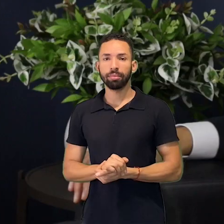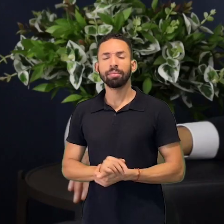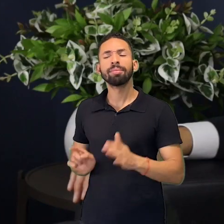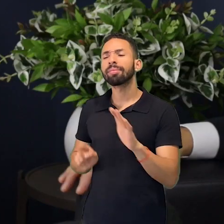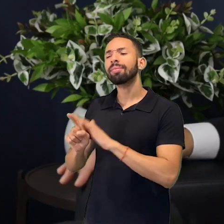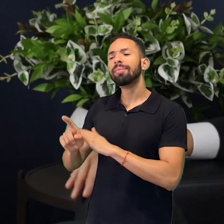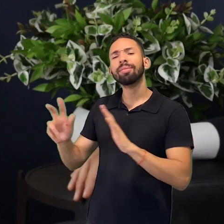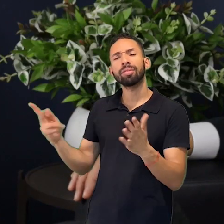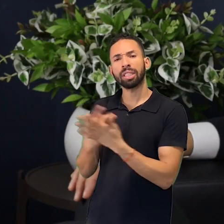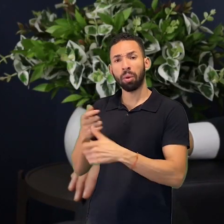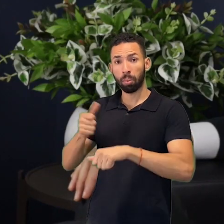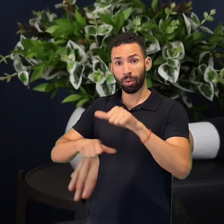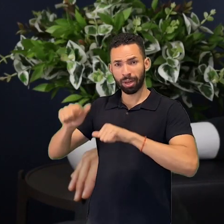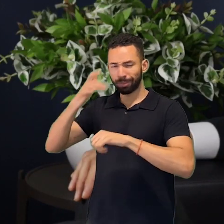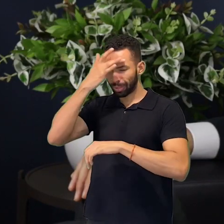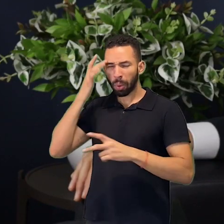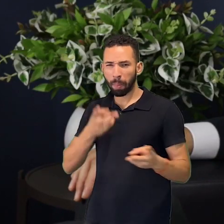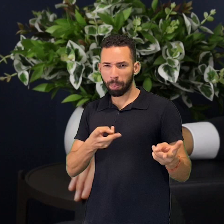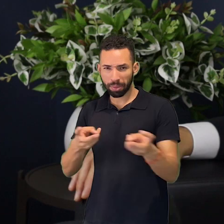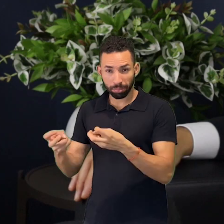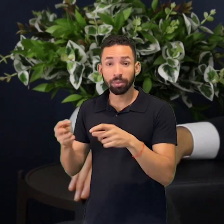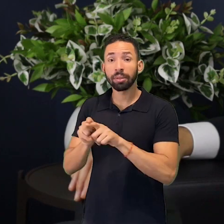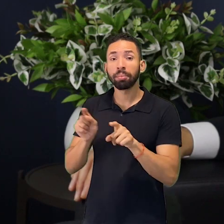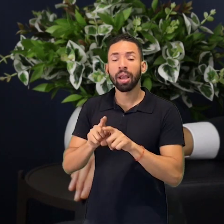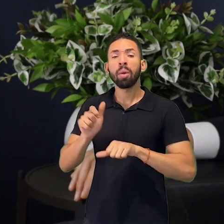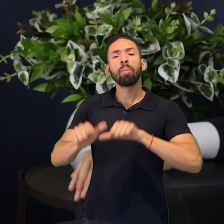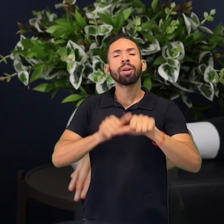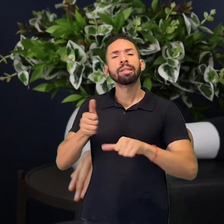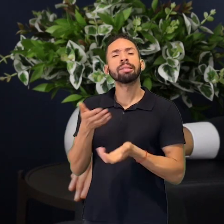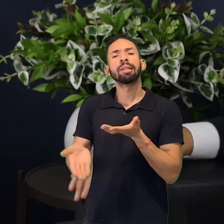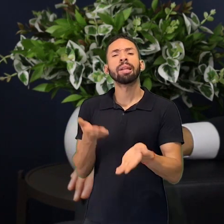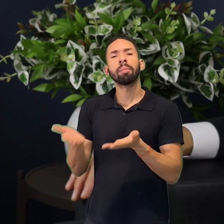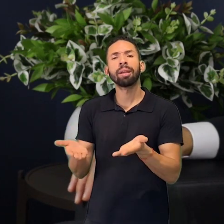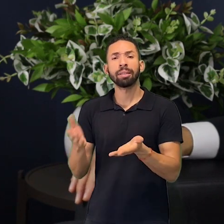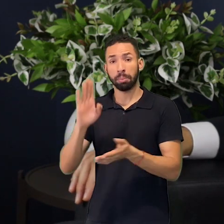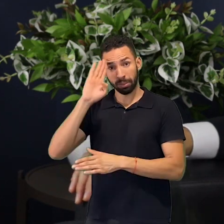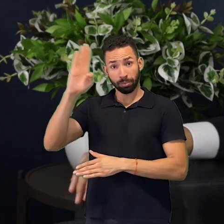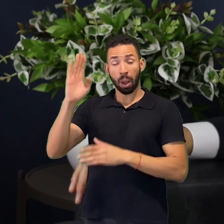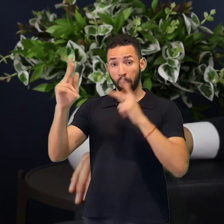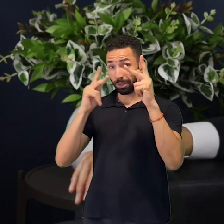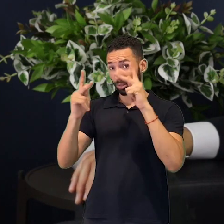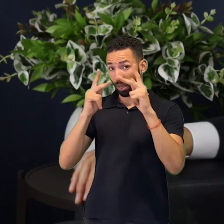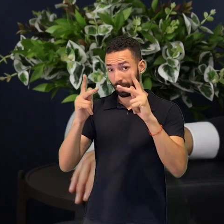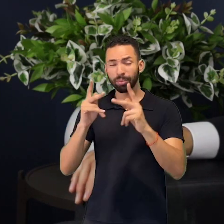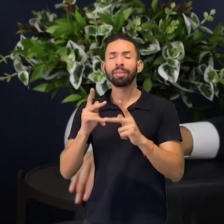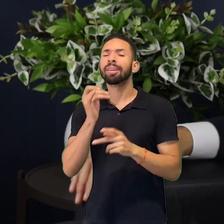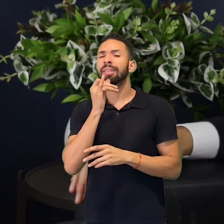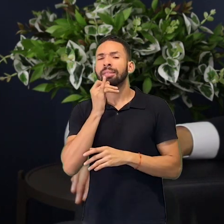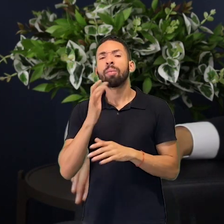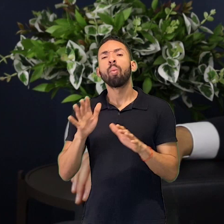internação. E no caso, com essa mudança de percepção, né, e com essa mudança dos tipos de tratamento, especialmente